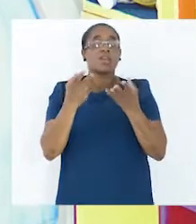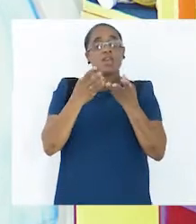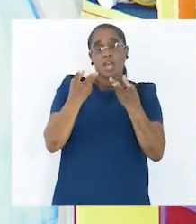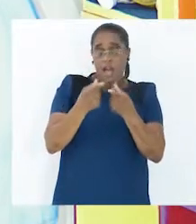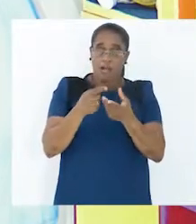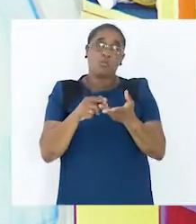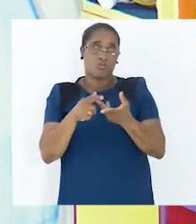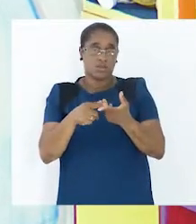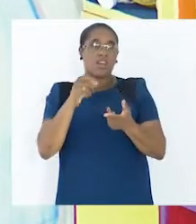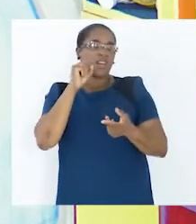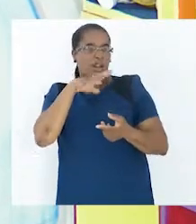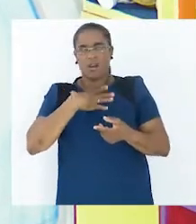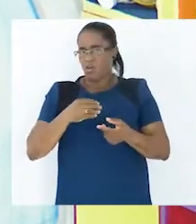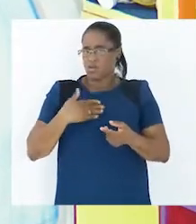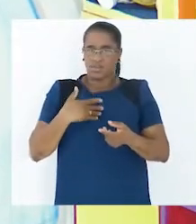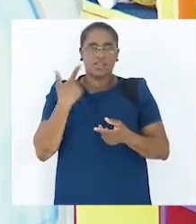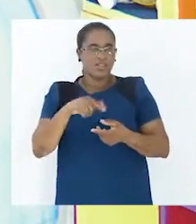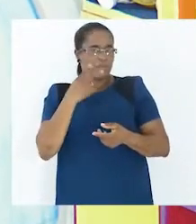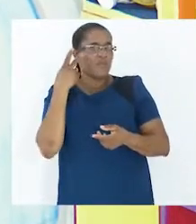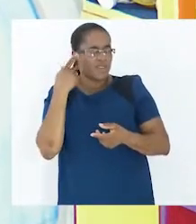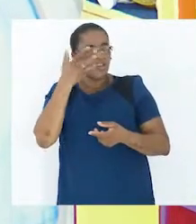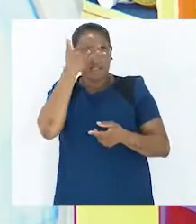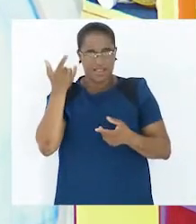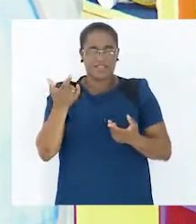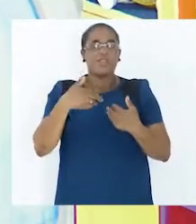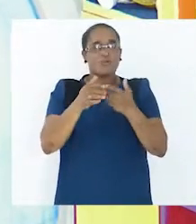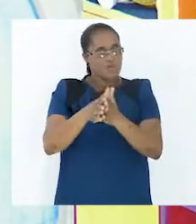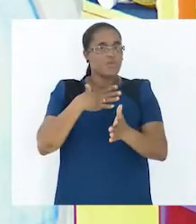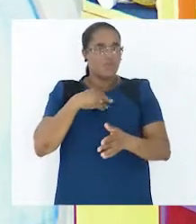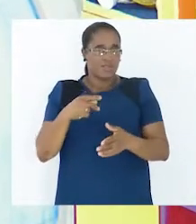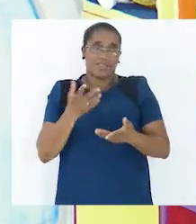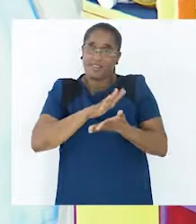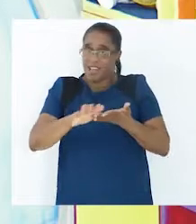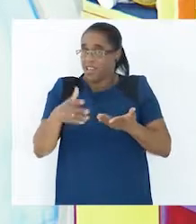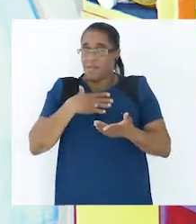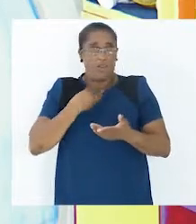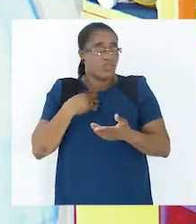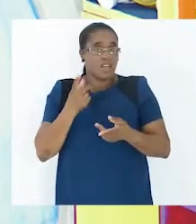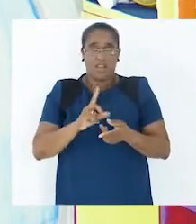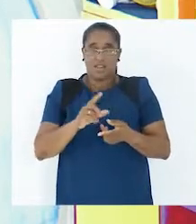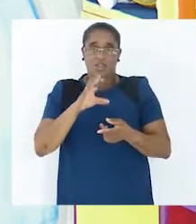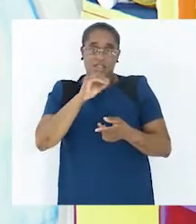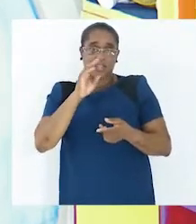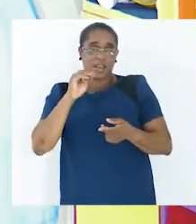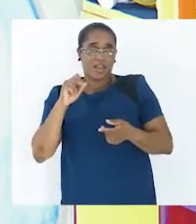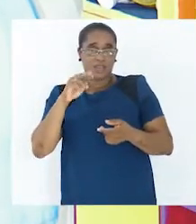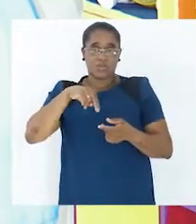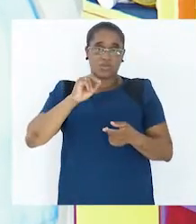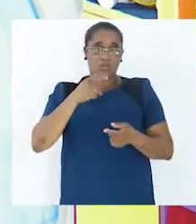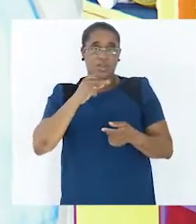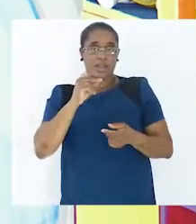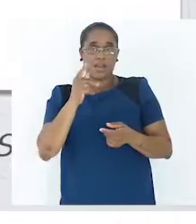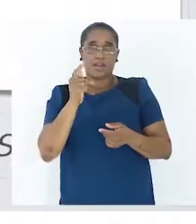vida facilitada? Todos gostam, por isso não há razões para não gostarem dos casos notáveis. Vamos para o primeiro caso notável?